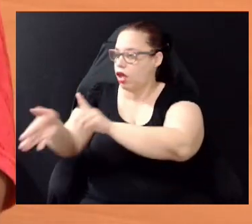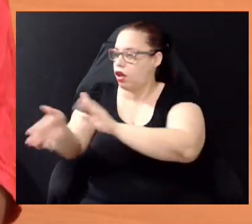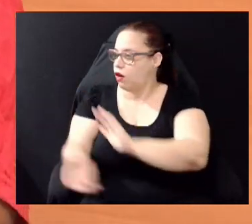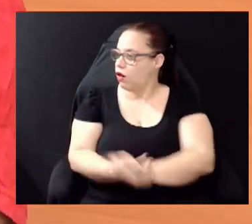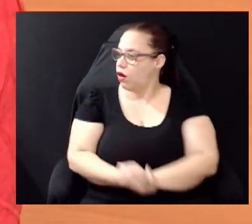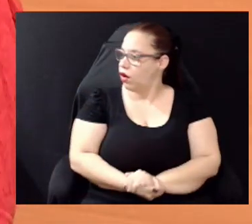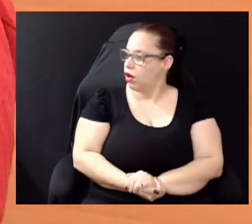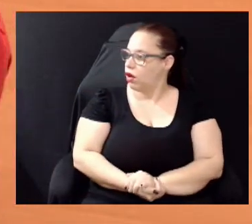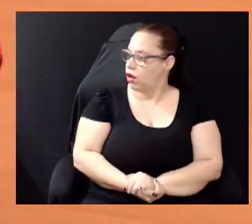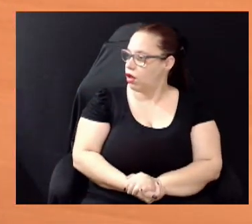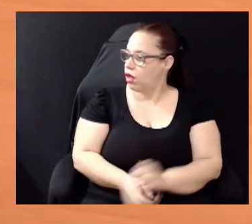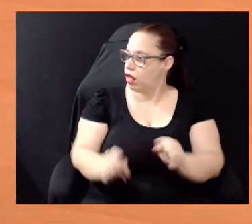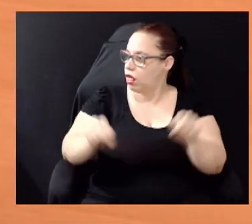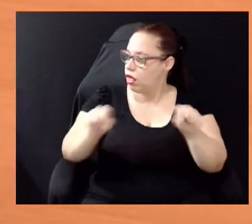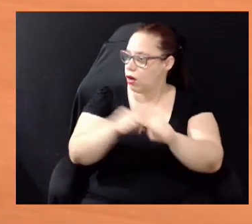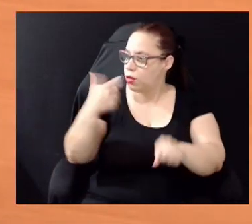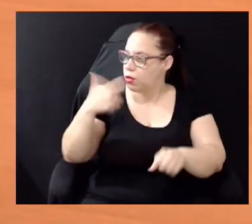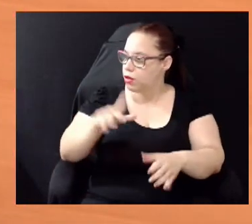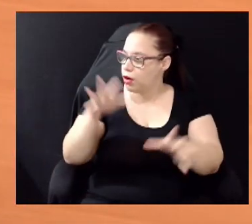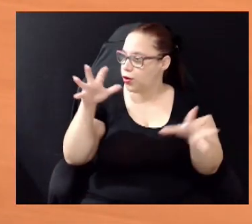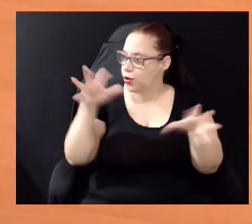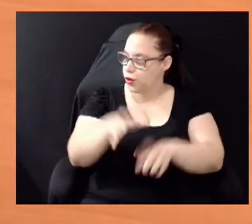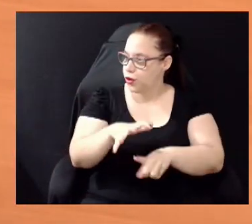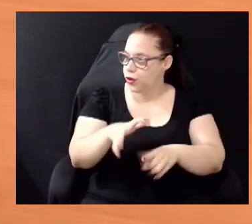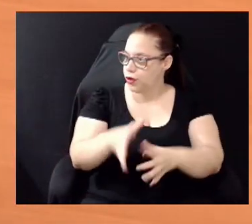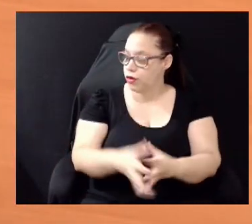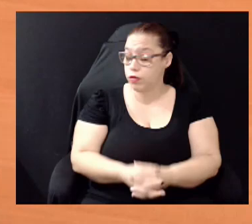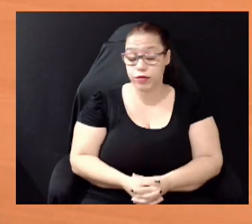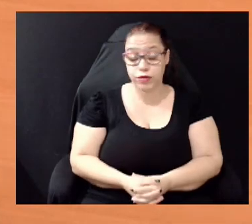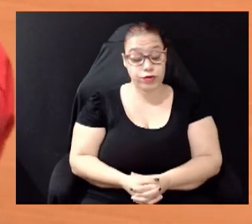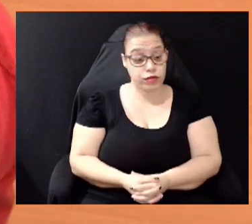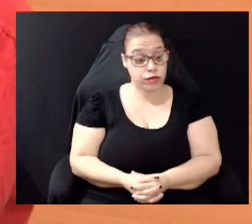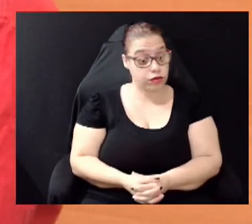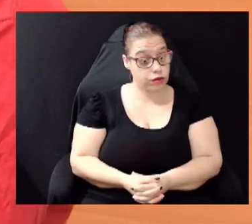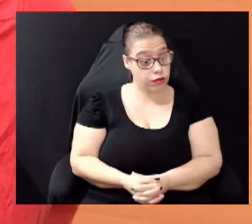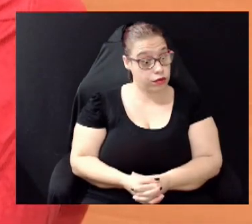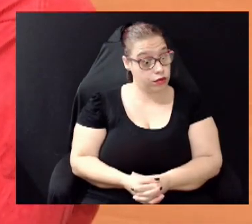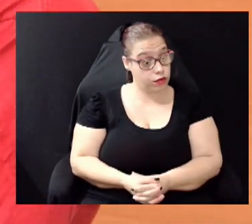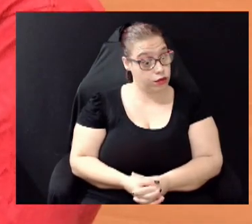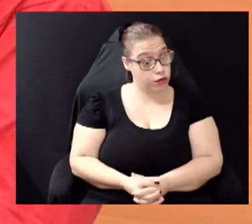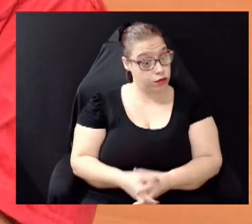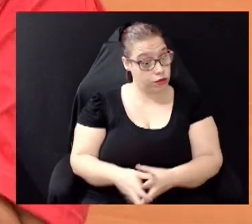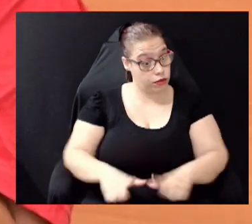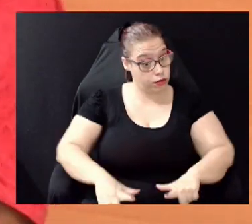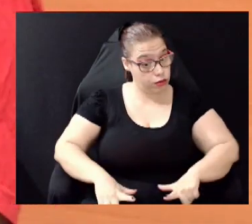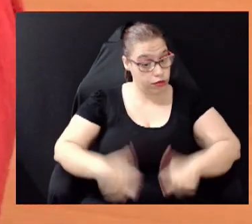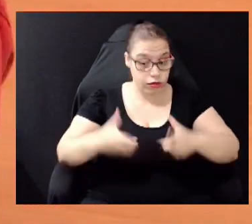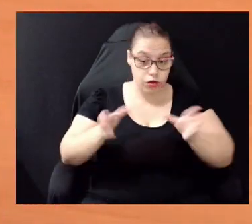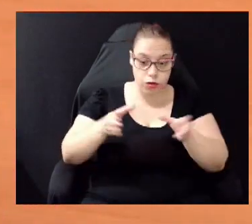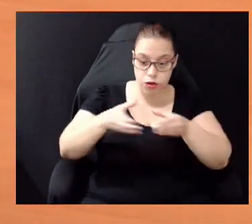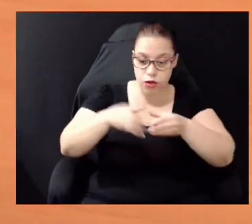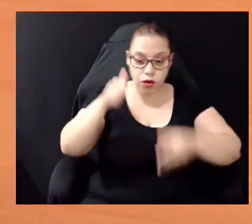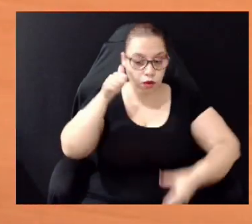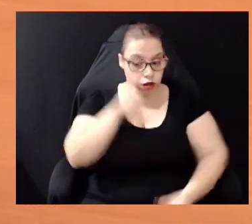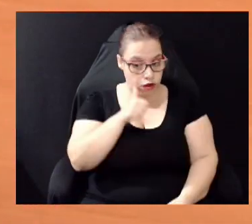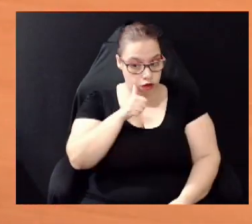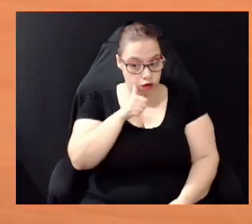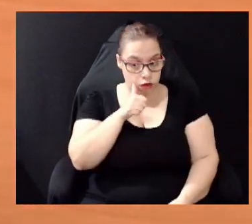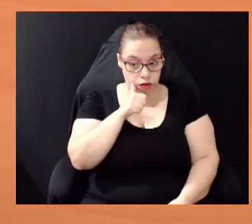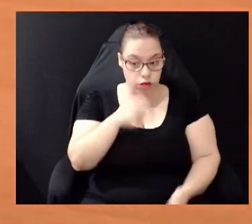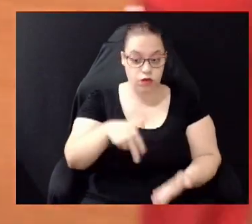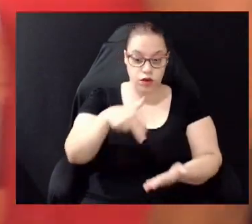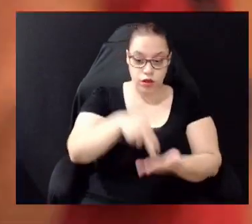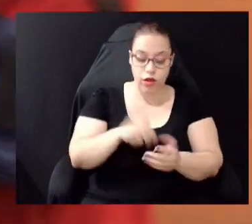sistema conseguir explorar. Então, que a nossa luta aqui, eu acho que na Comissão da Mulher, perante essa questão, né,